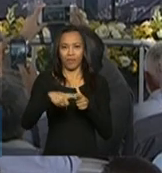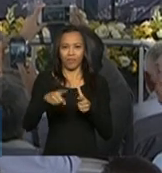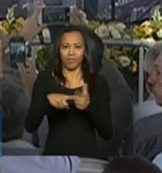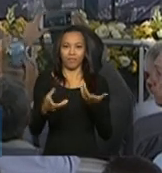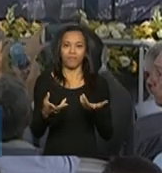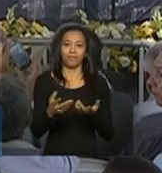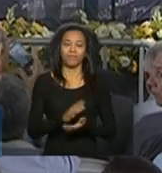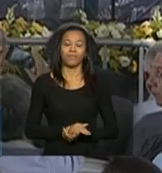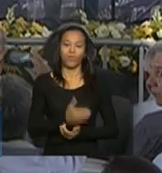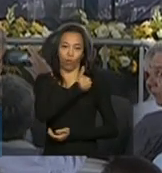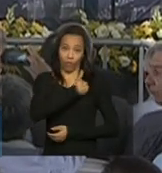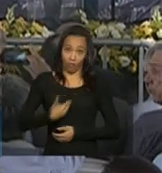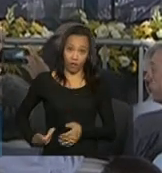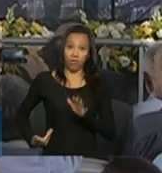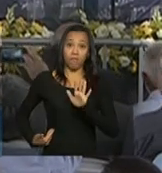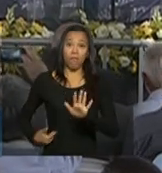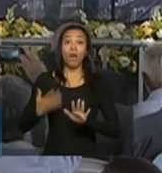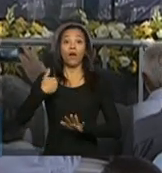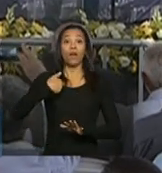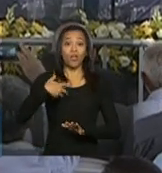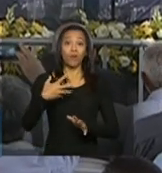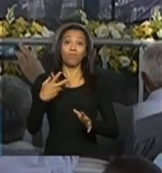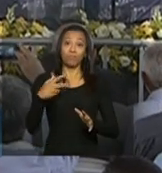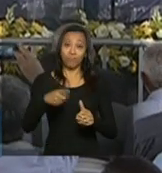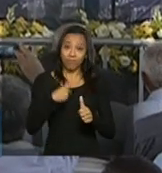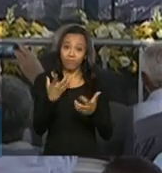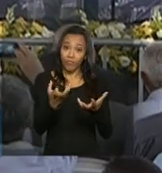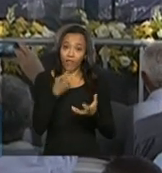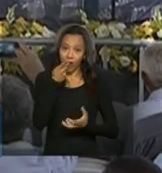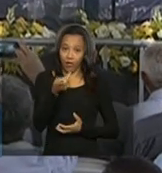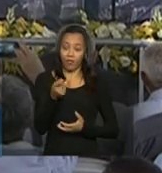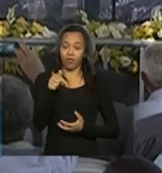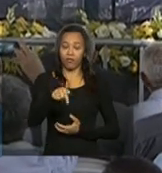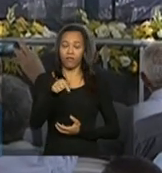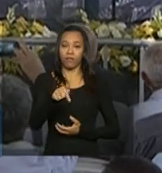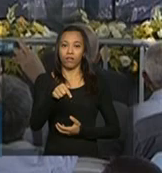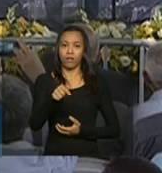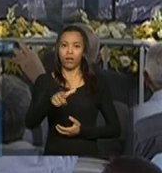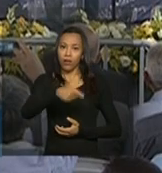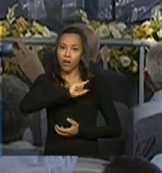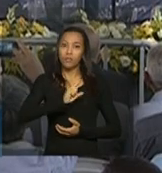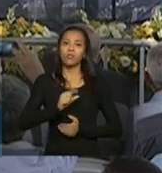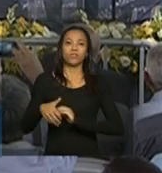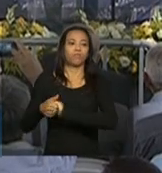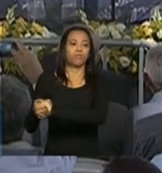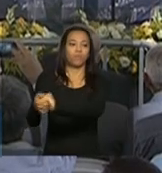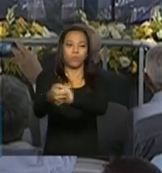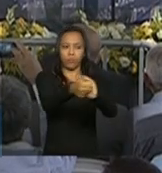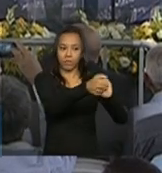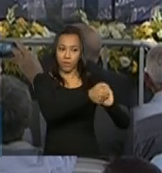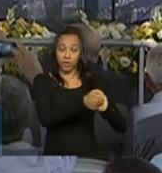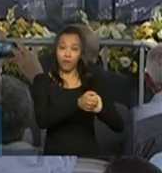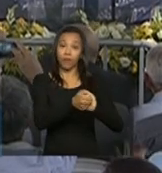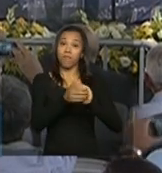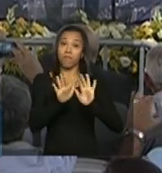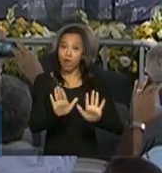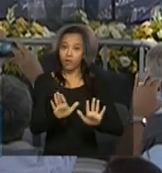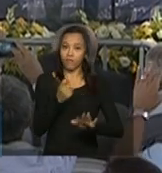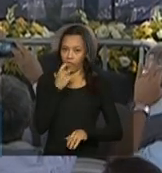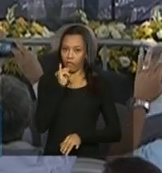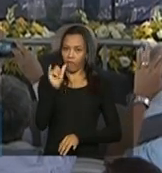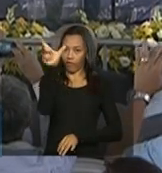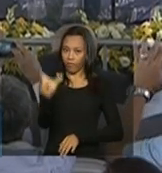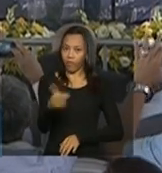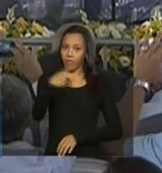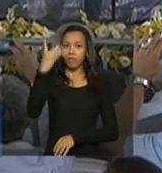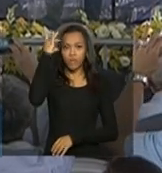Nós, e eu faço questão de dizer isso aqui, talvez eu tivesse dizendo no meu discurso antes de cumprimentar todos os outros, mas a senhora